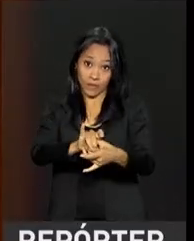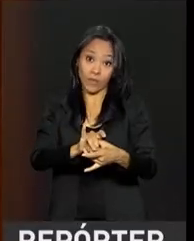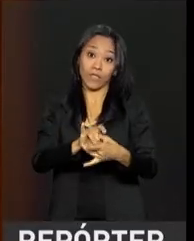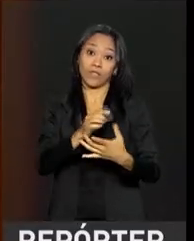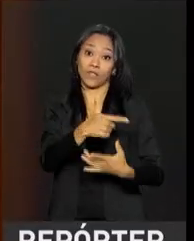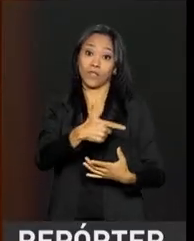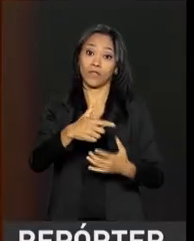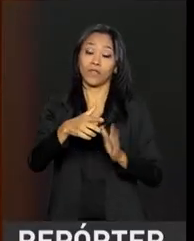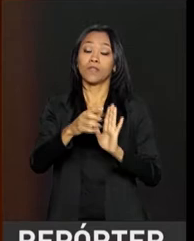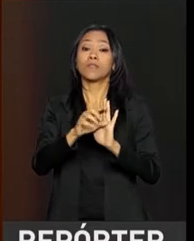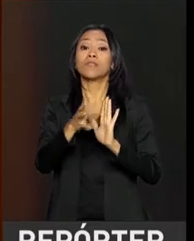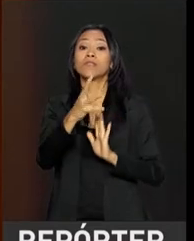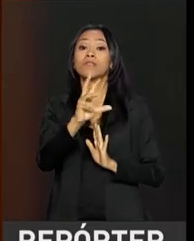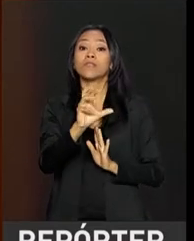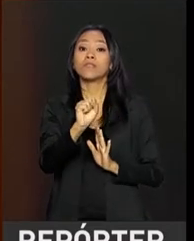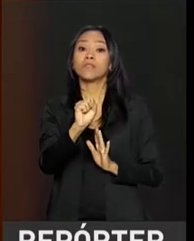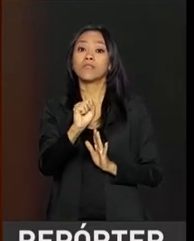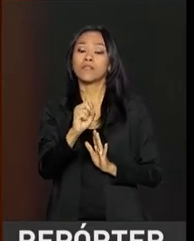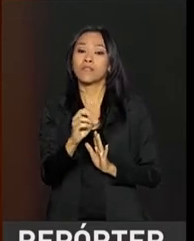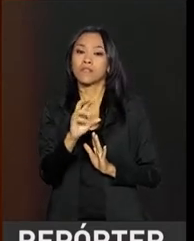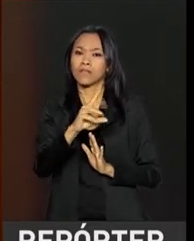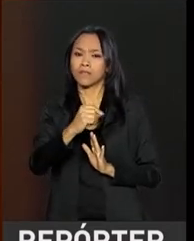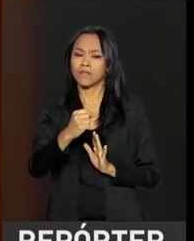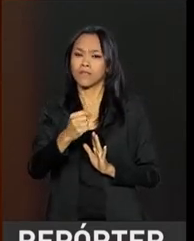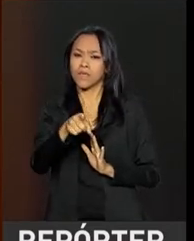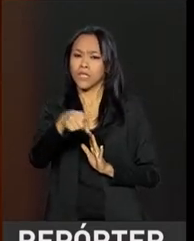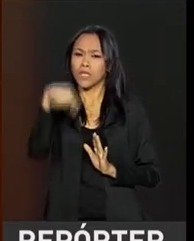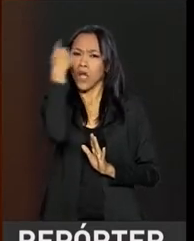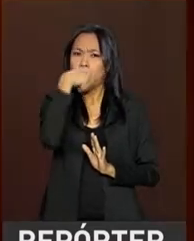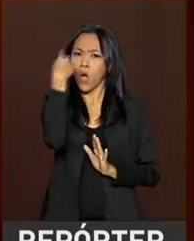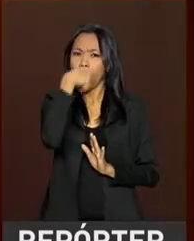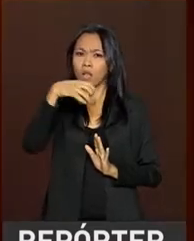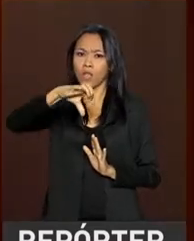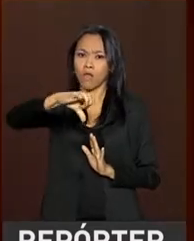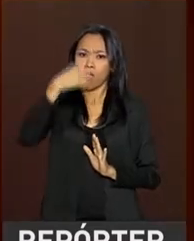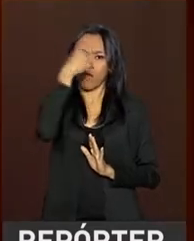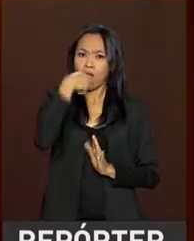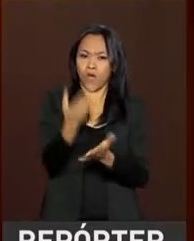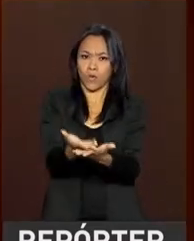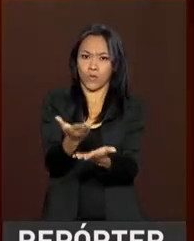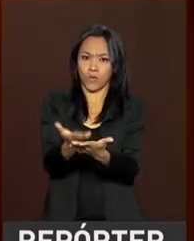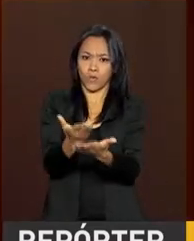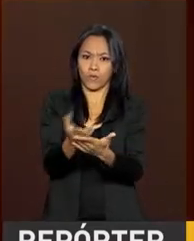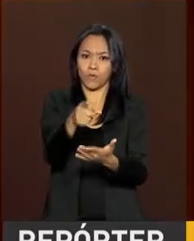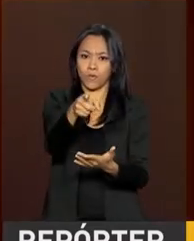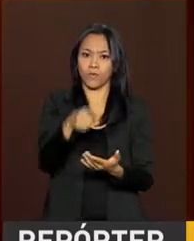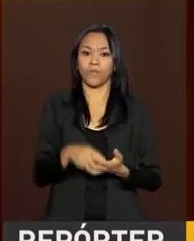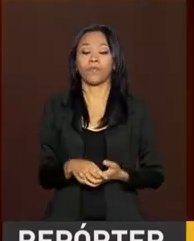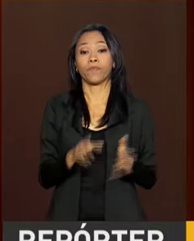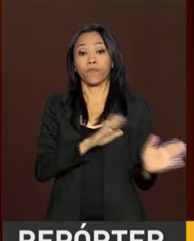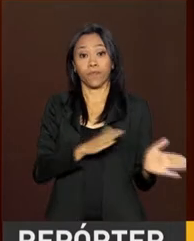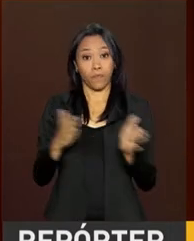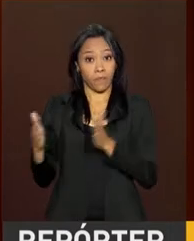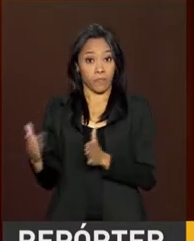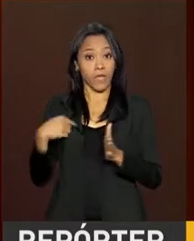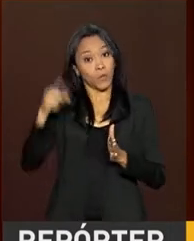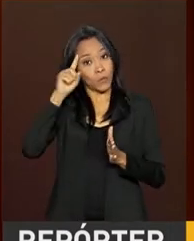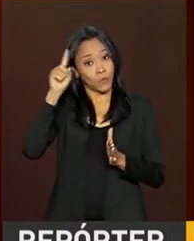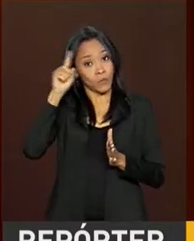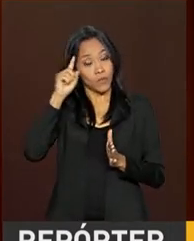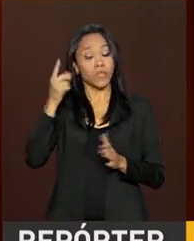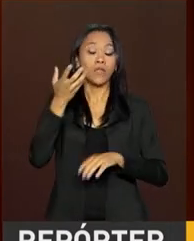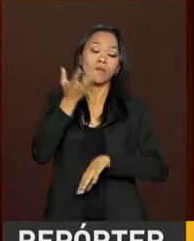hamilton concluiu o ensino médio estudando 9 horas por dia além das aulas com muita gente tem toda escola como português matemática